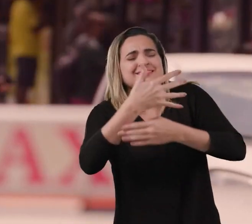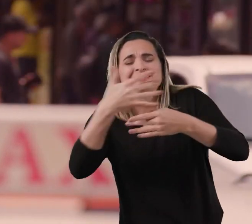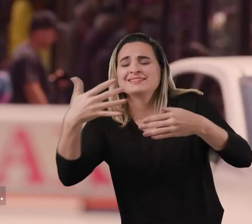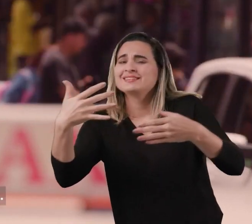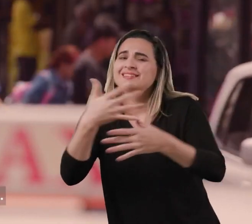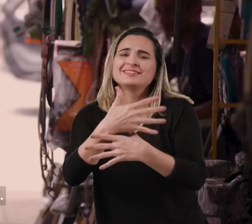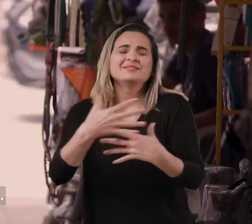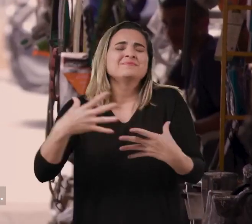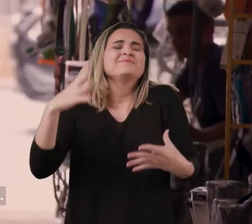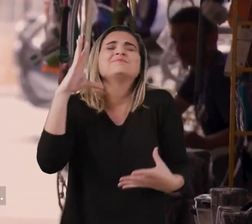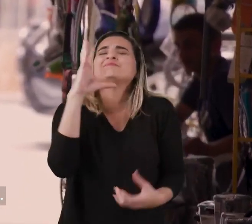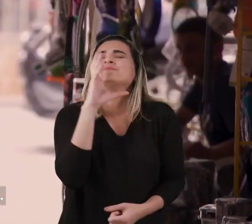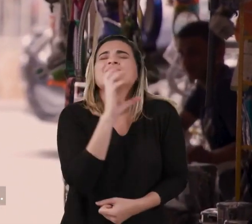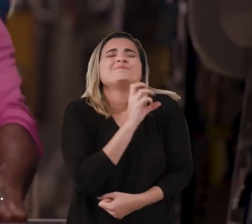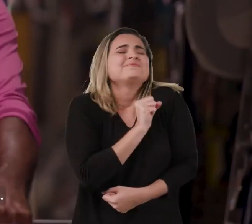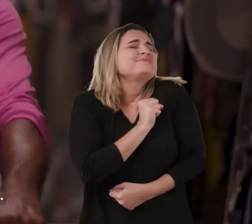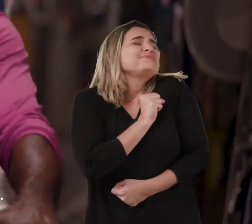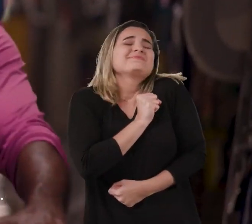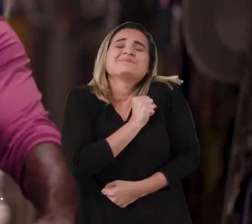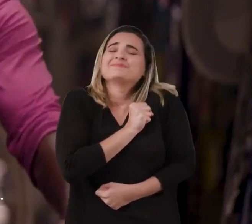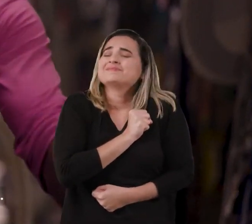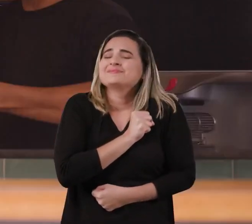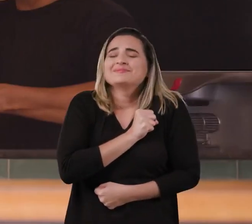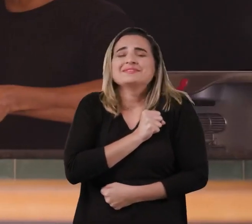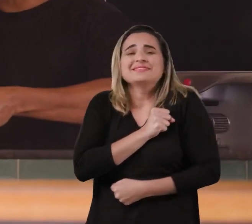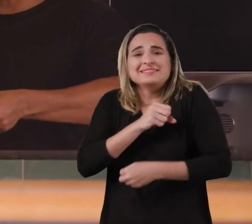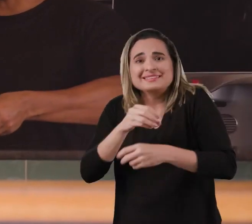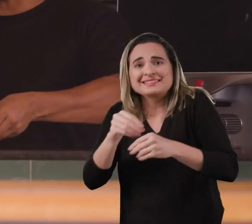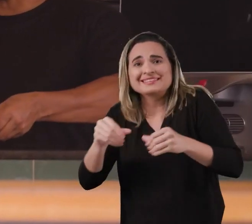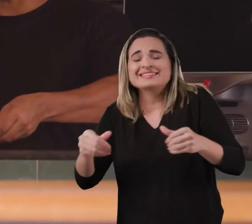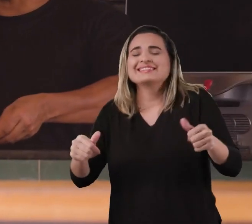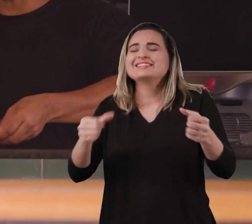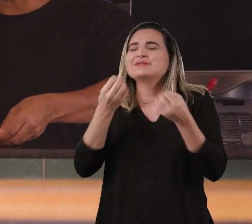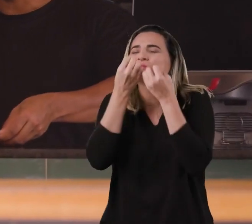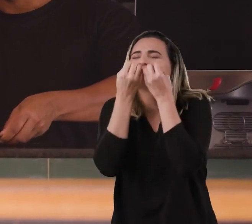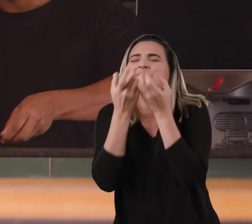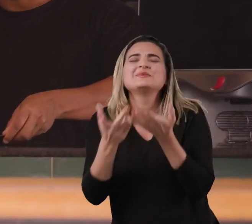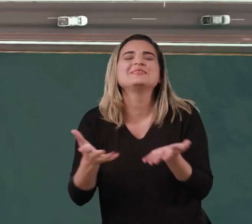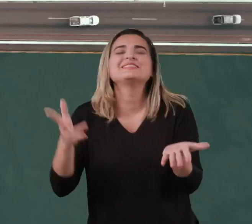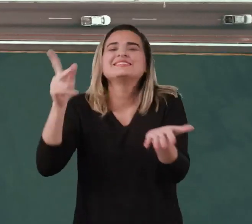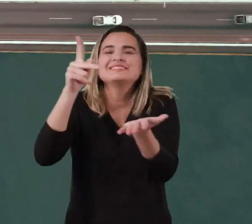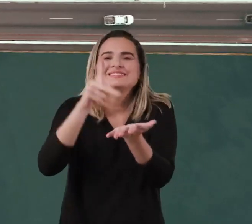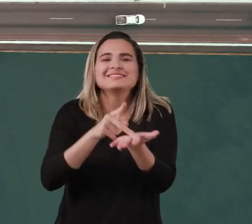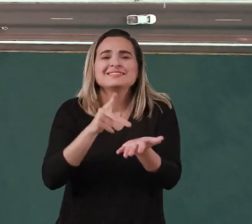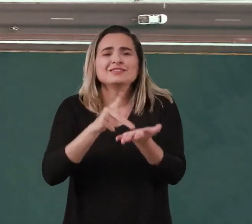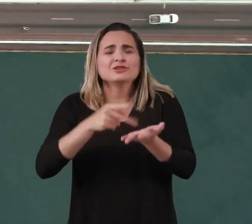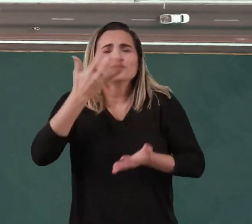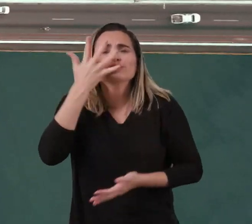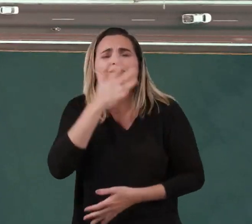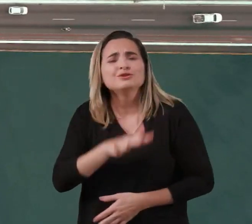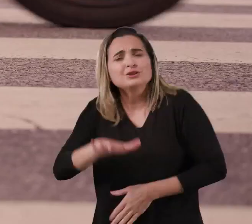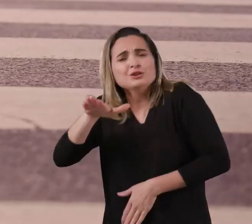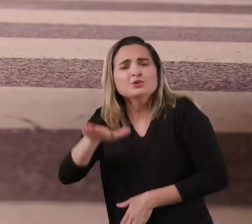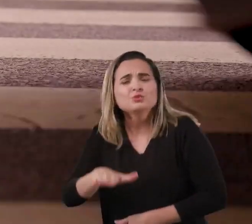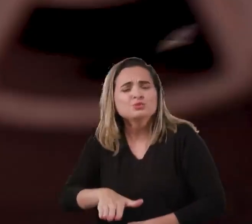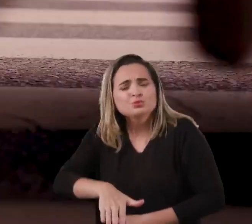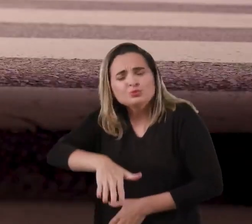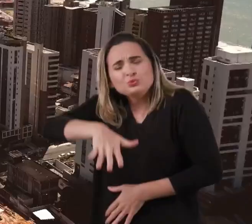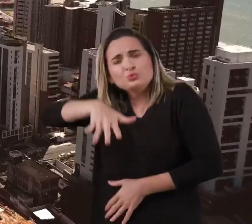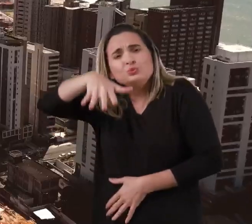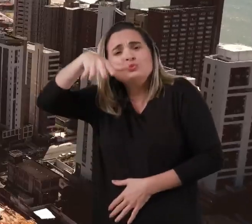A cidade pra eu querer bem, terra boa de verdade, de criança